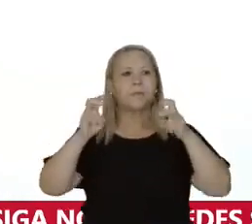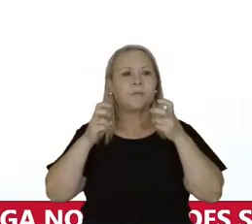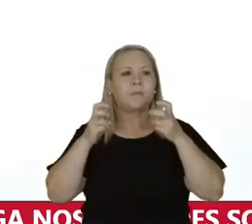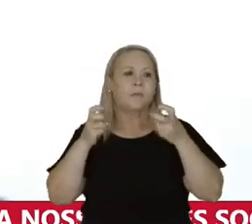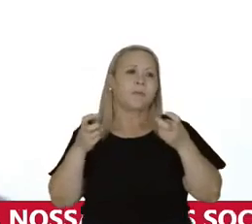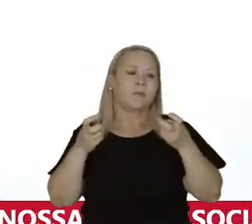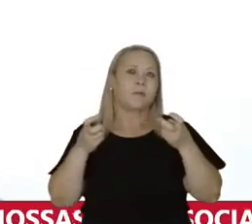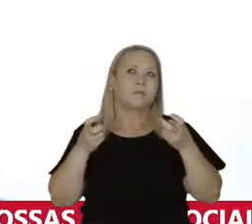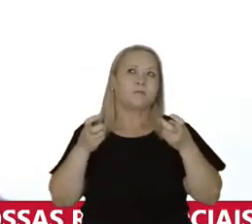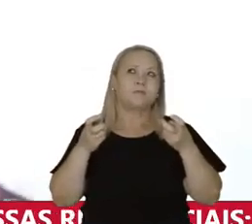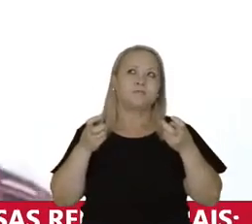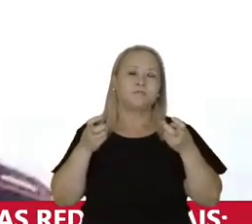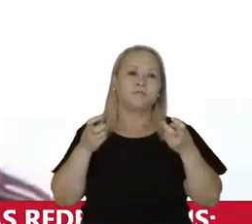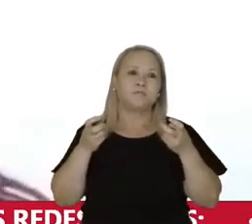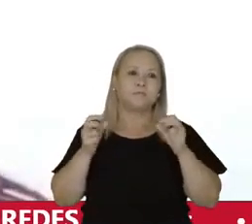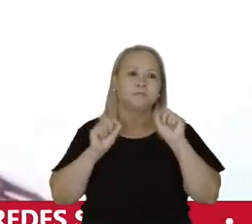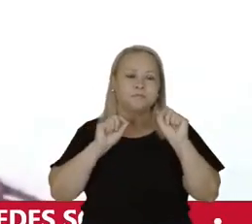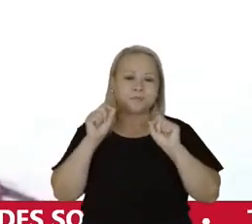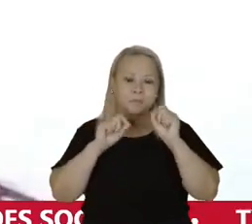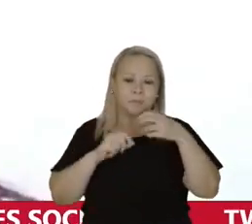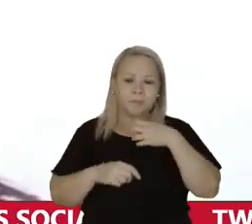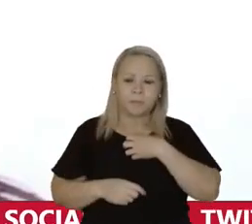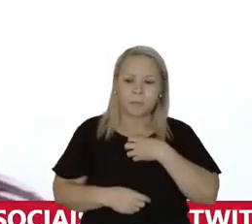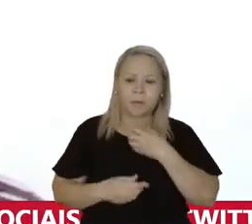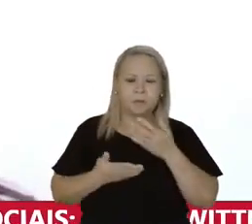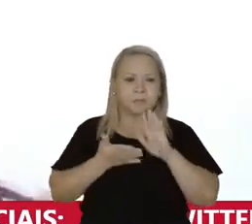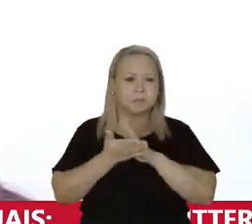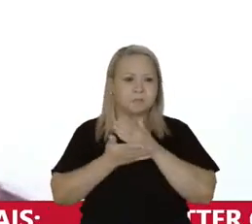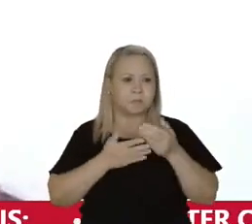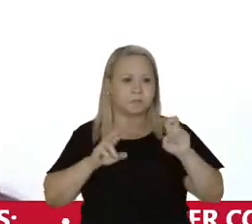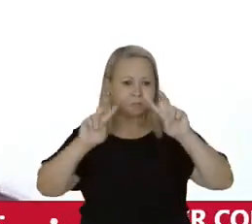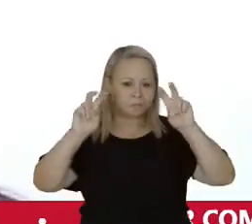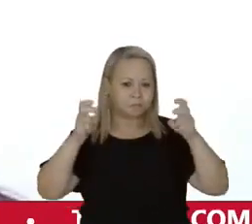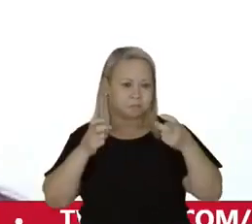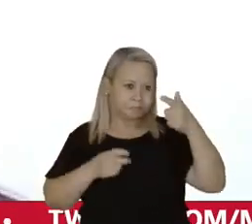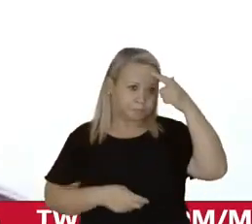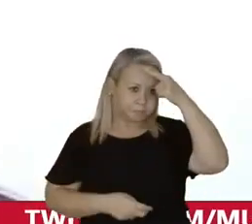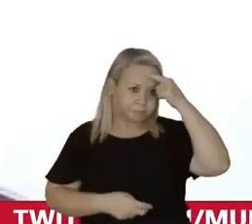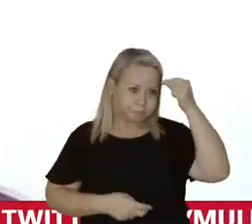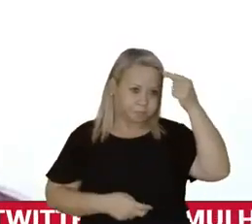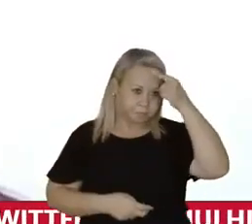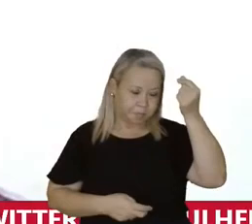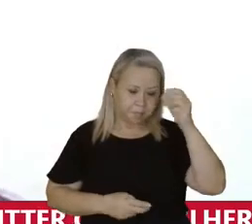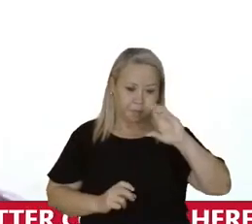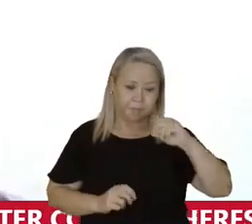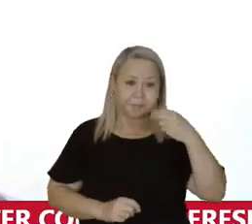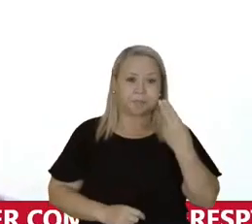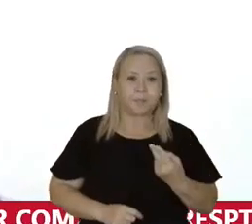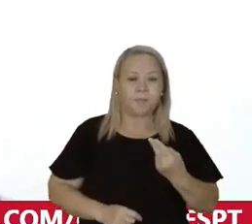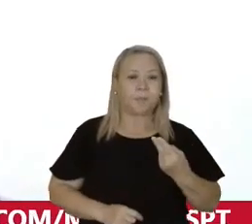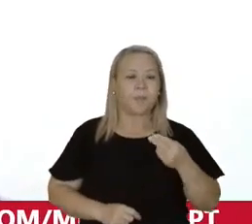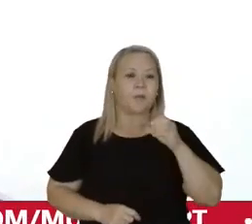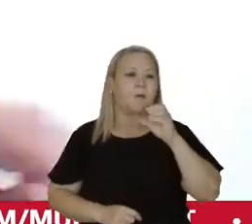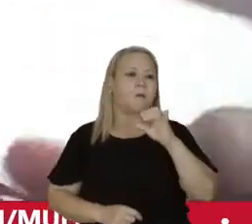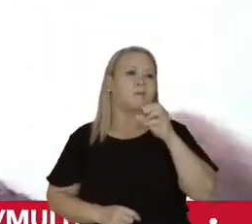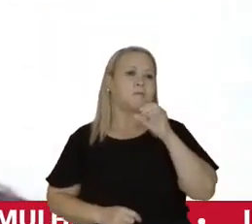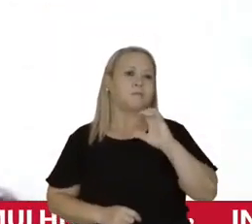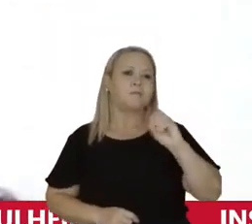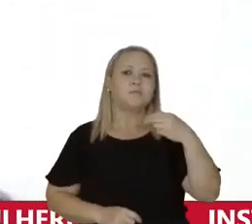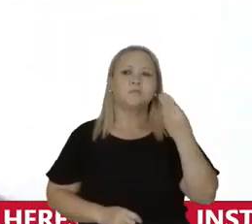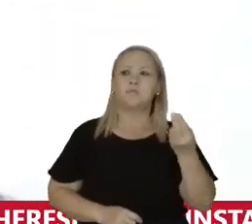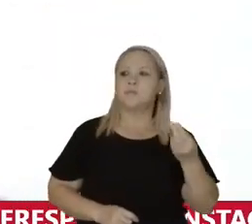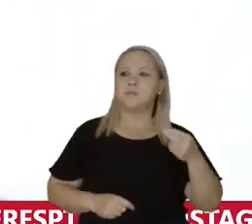Selma pontuou, mas ele de forma alguma é um termo acadêmico, ou um termo científico, ou